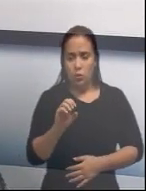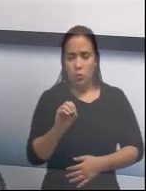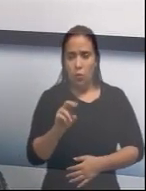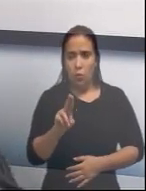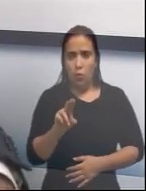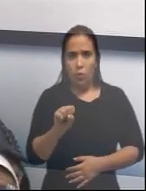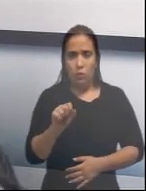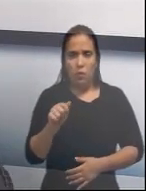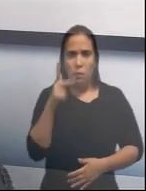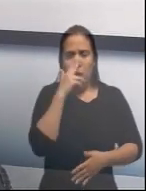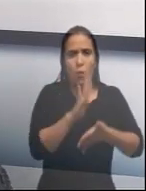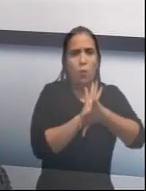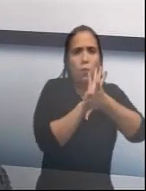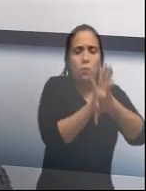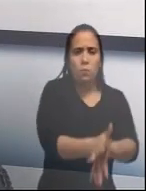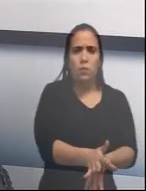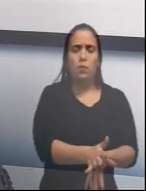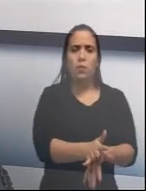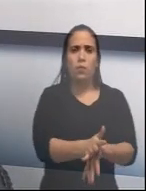humilhou, pisou,